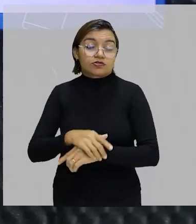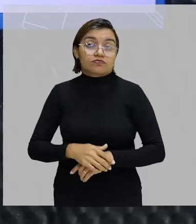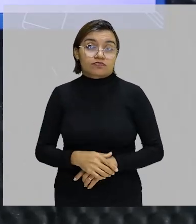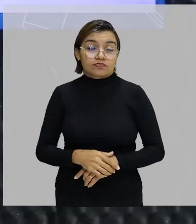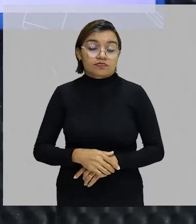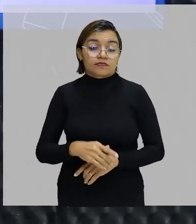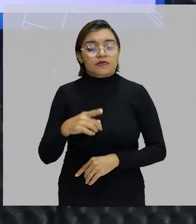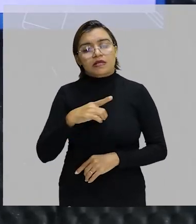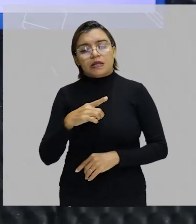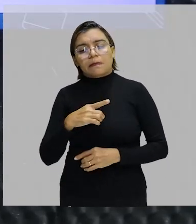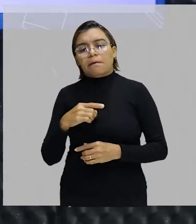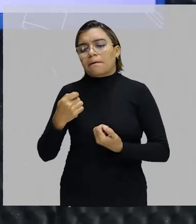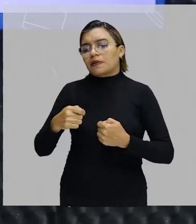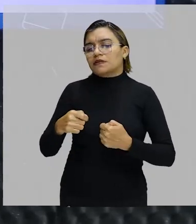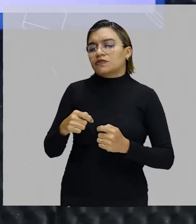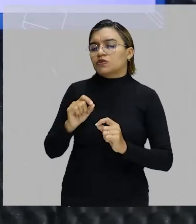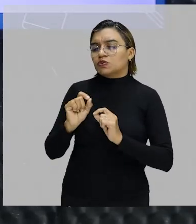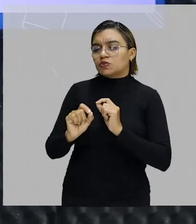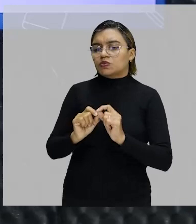uma